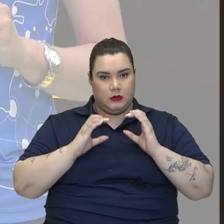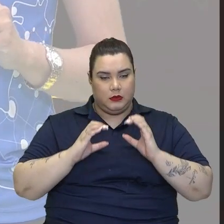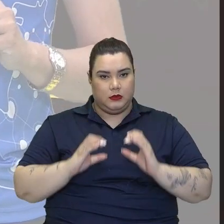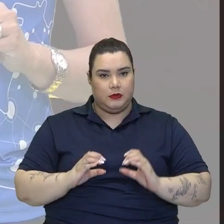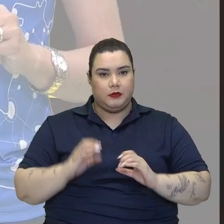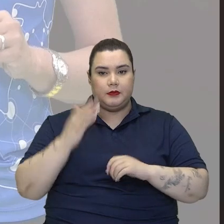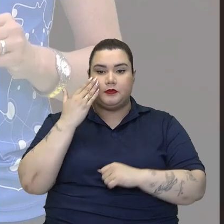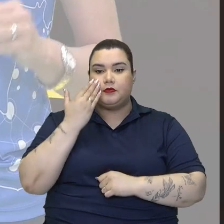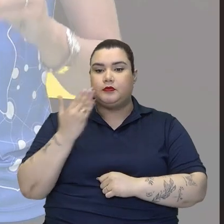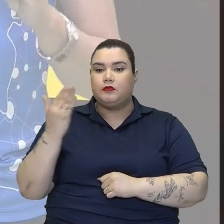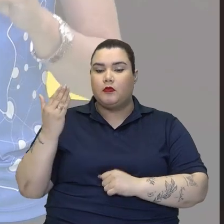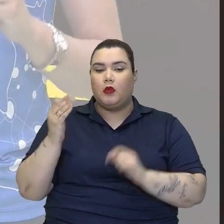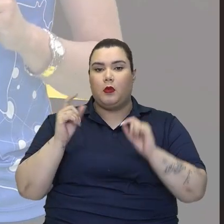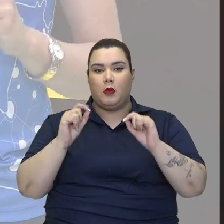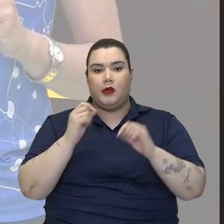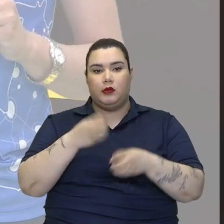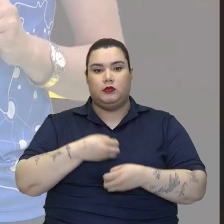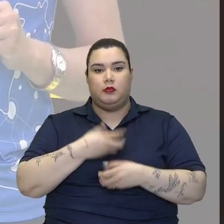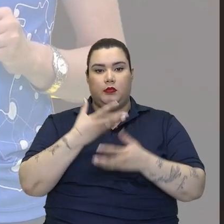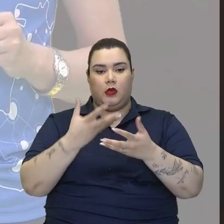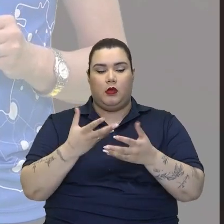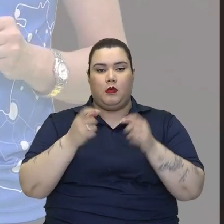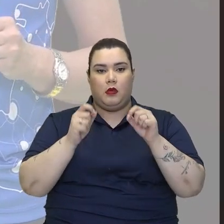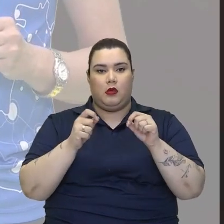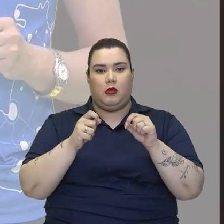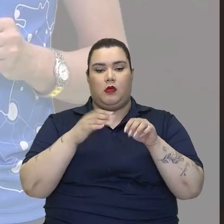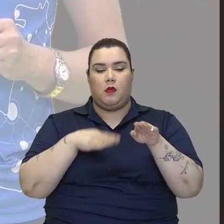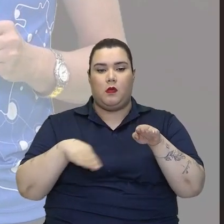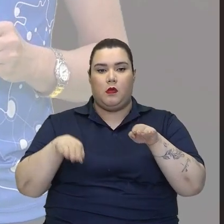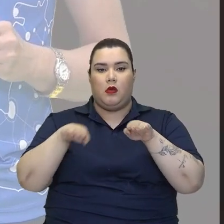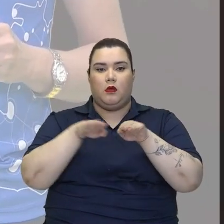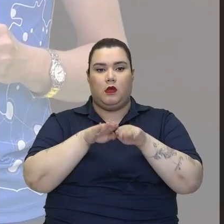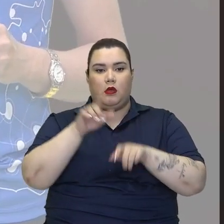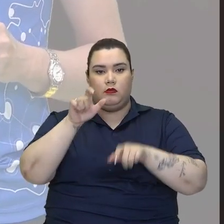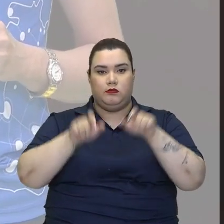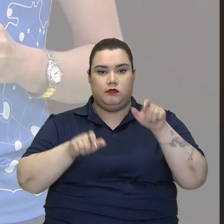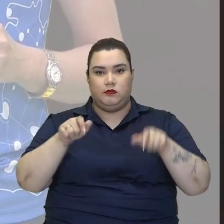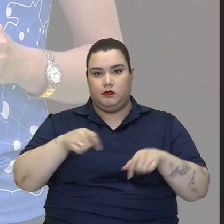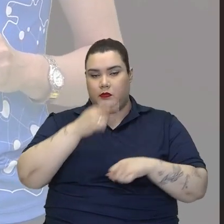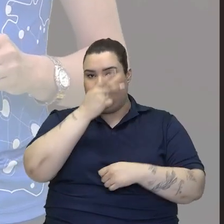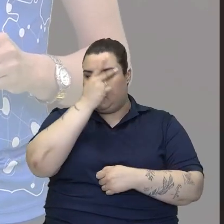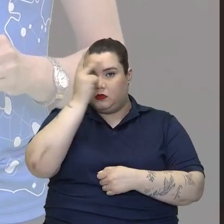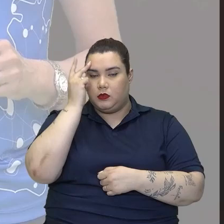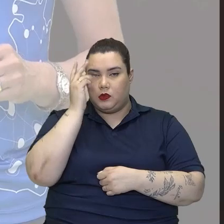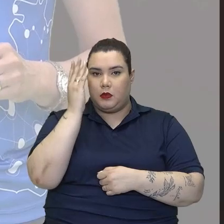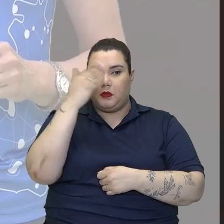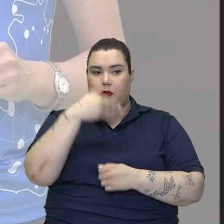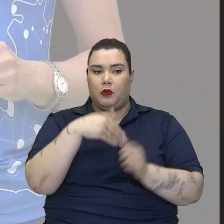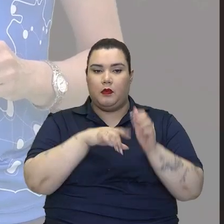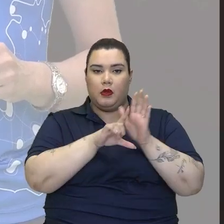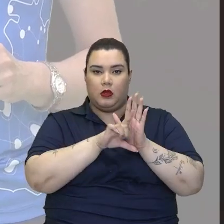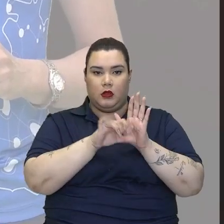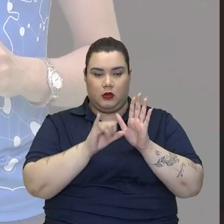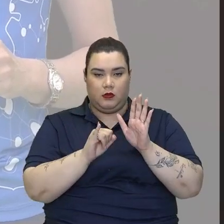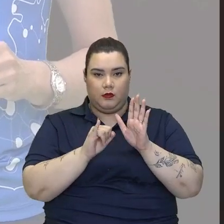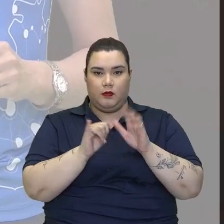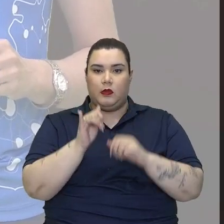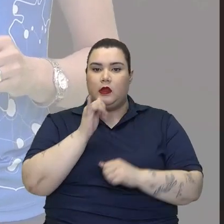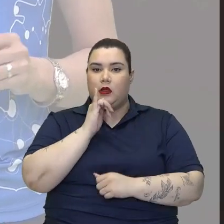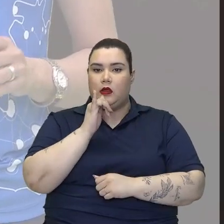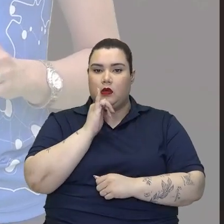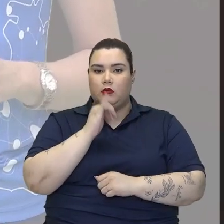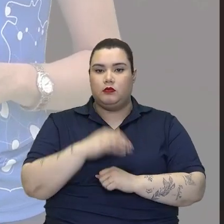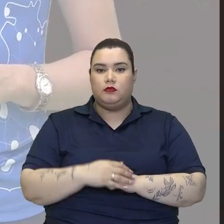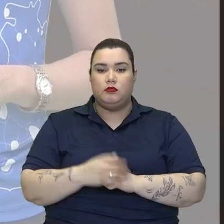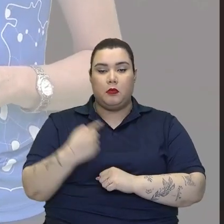é também a expressão da igualdade dos indivíduos perante a lei. Eu posso ter RG,